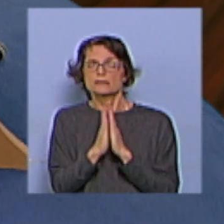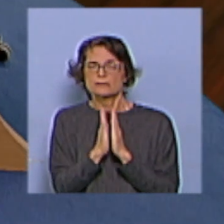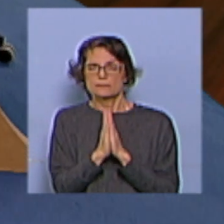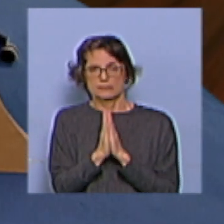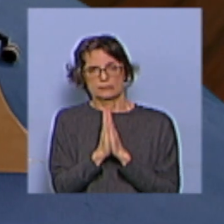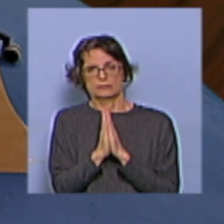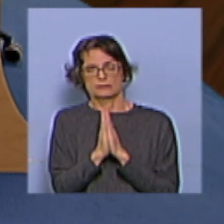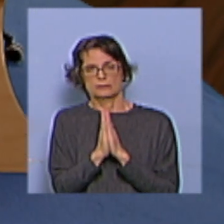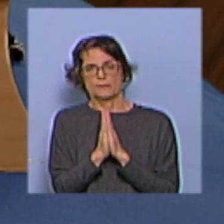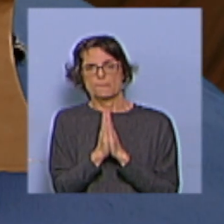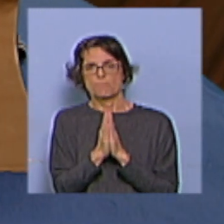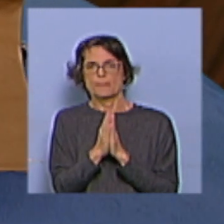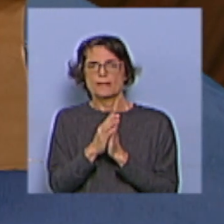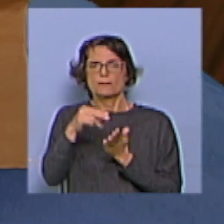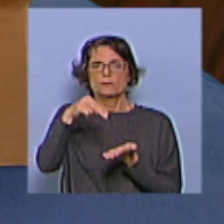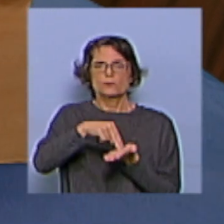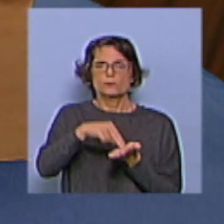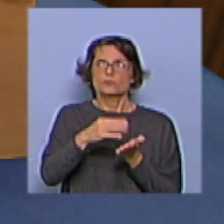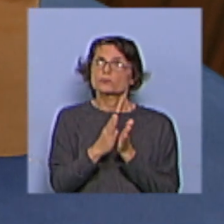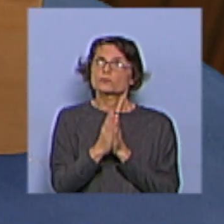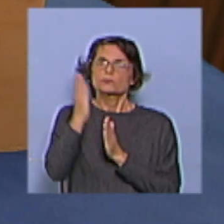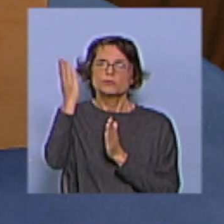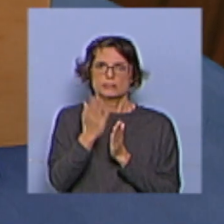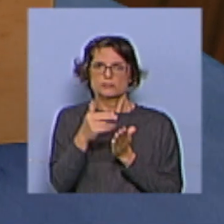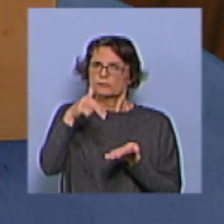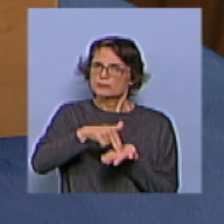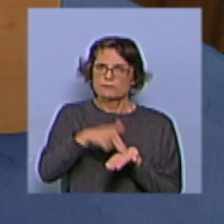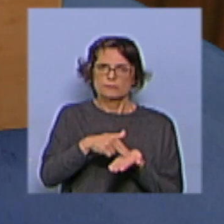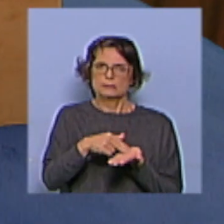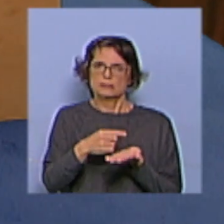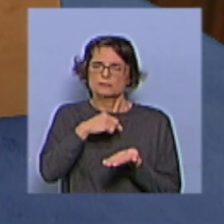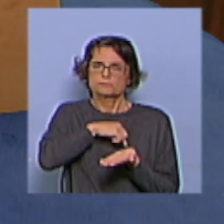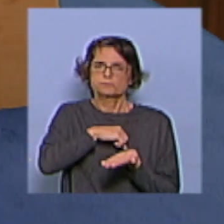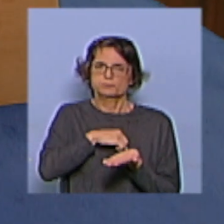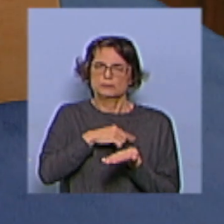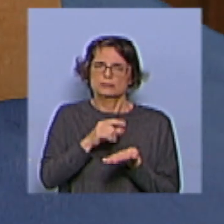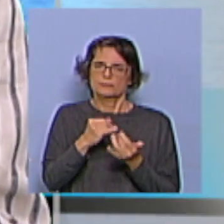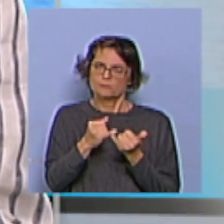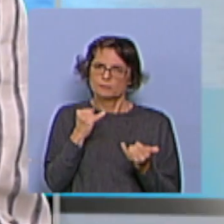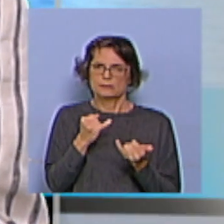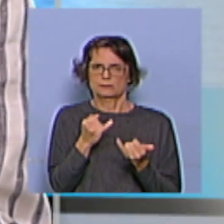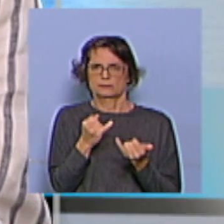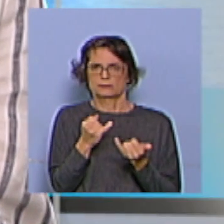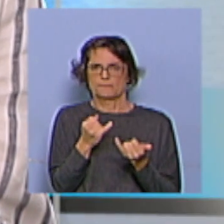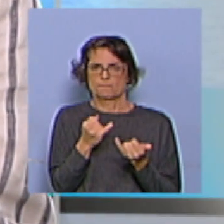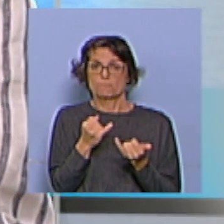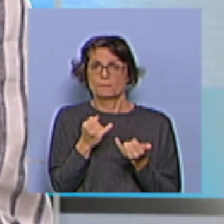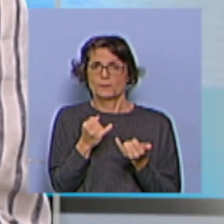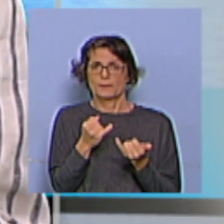no espaço da celebração, virtualmente recebemos no nosso coração. Pronto, é diferente, evidentemente, mas sabemos